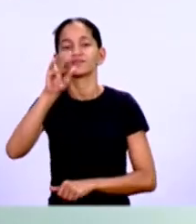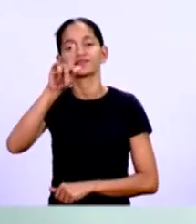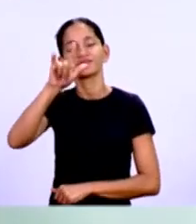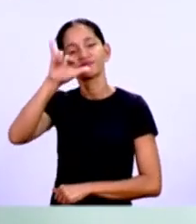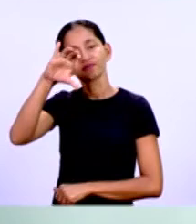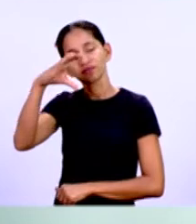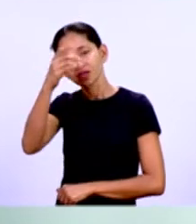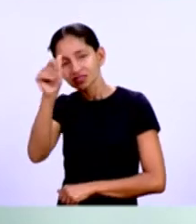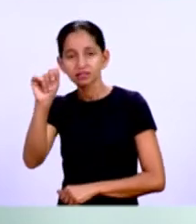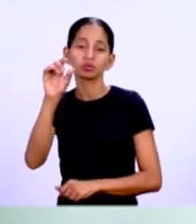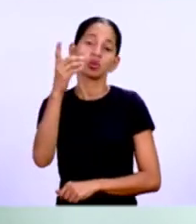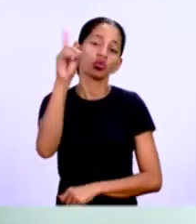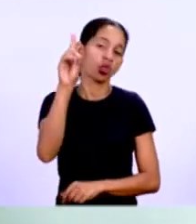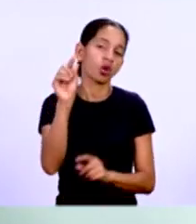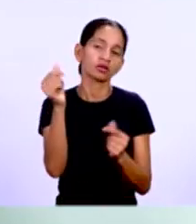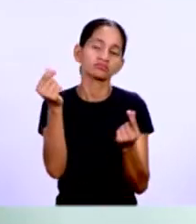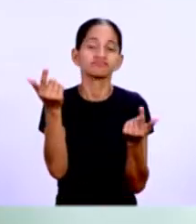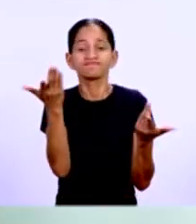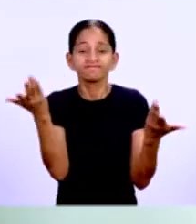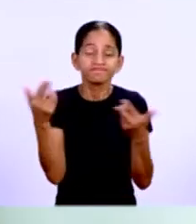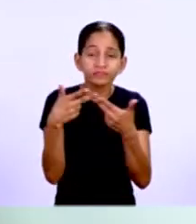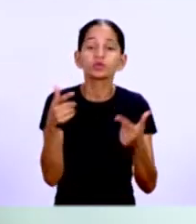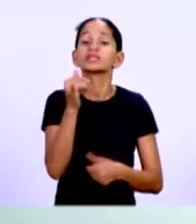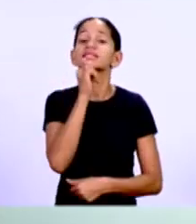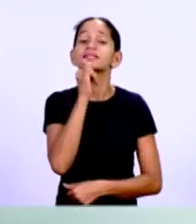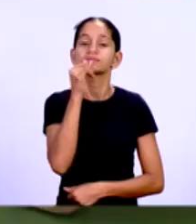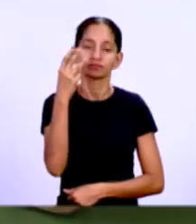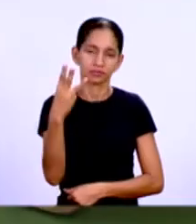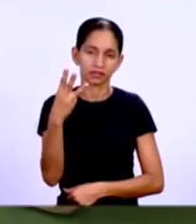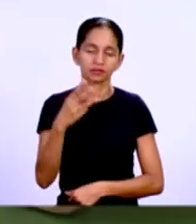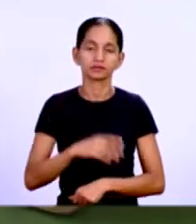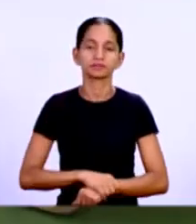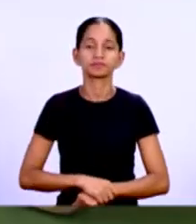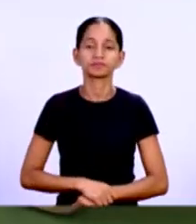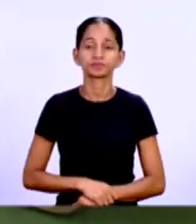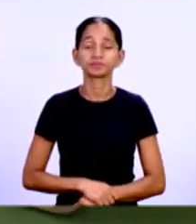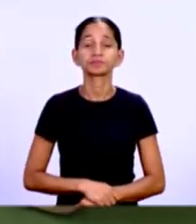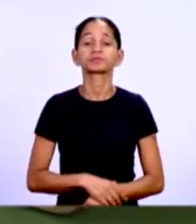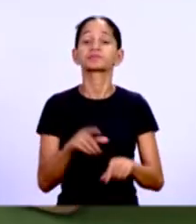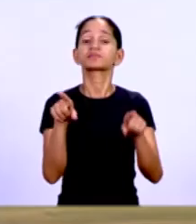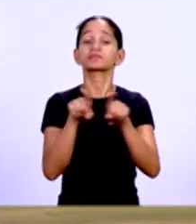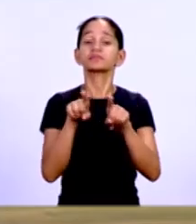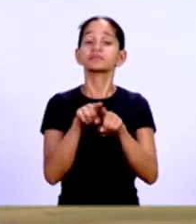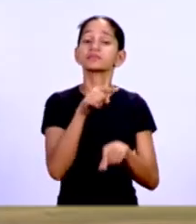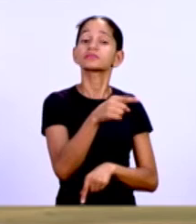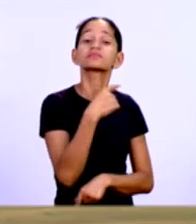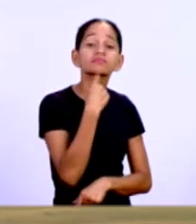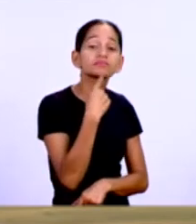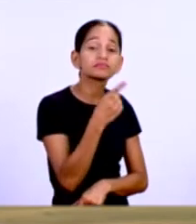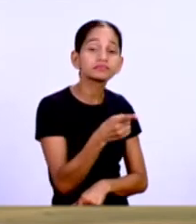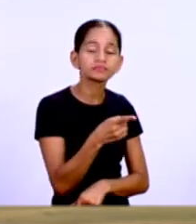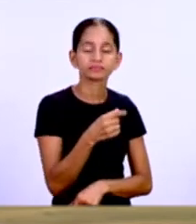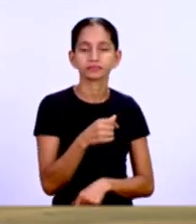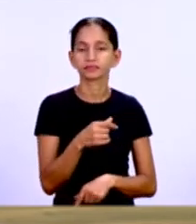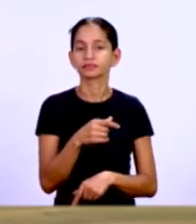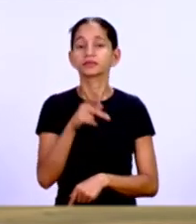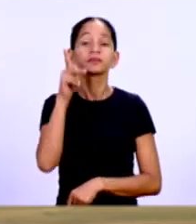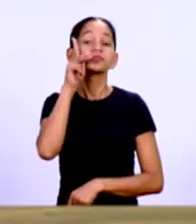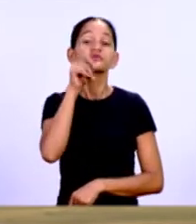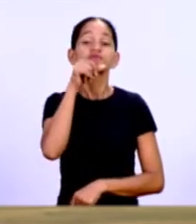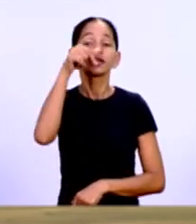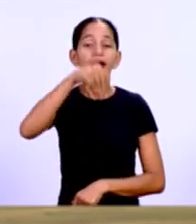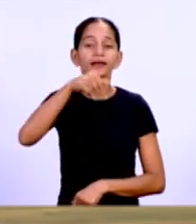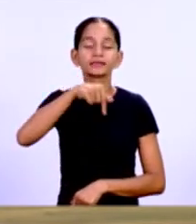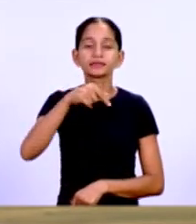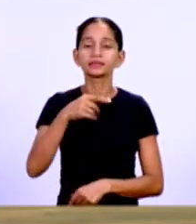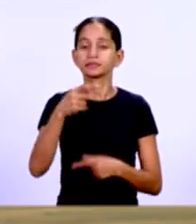ou a mudança no preço do dólar. Esses são alguns exemplos. E, professora, nós temos uma dúvida aqui, que o pessoal de Porto Velho está